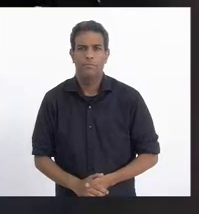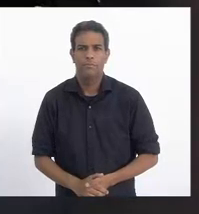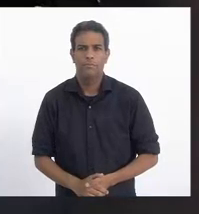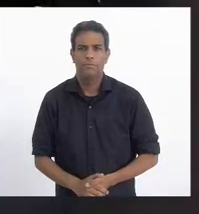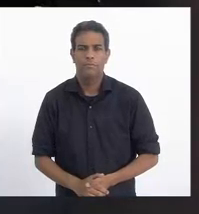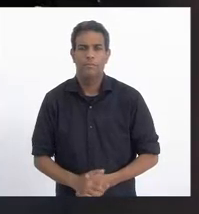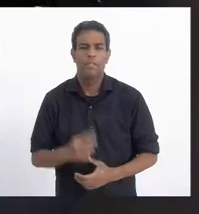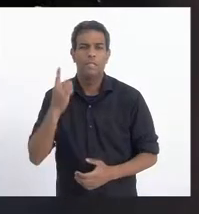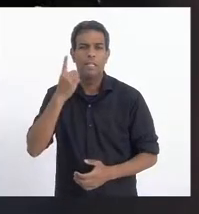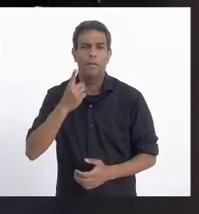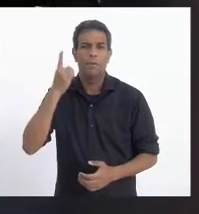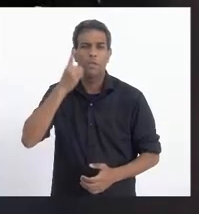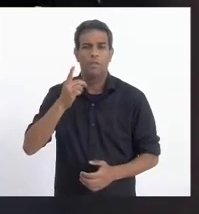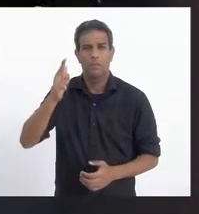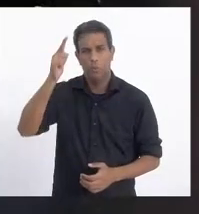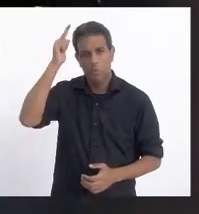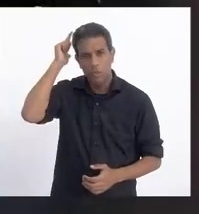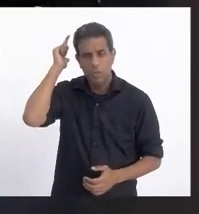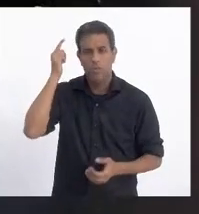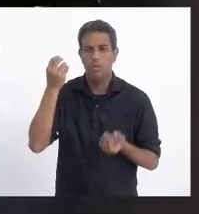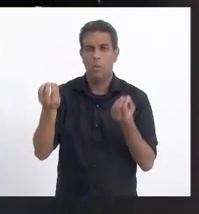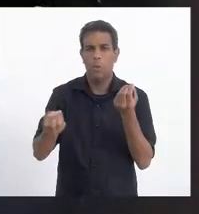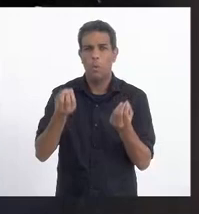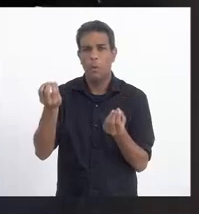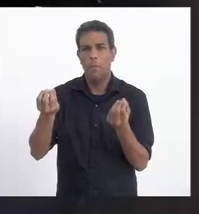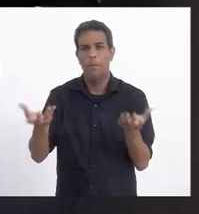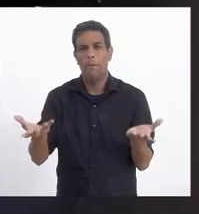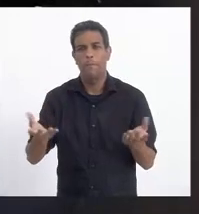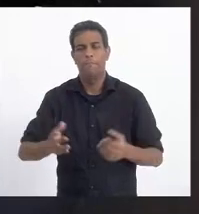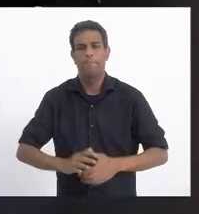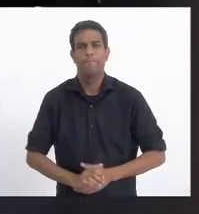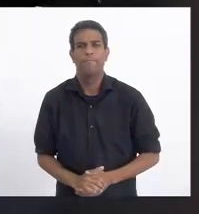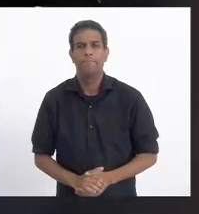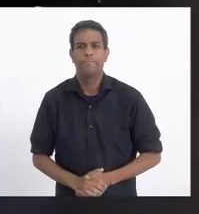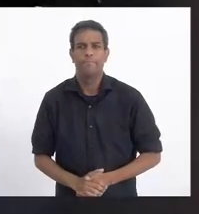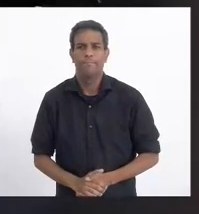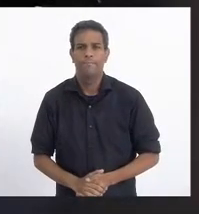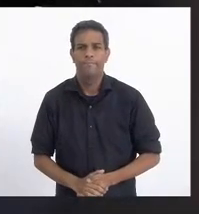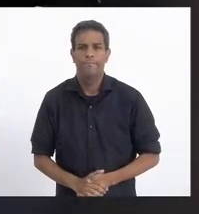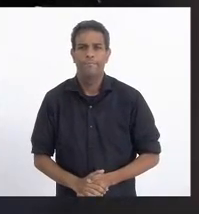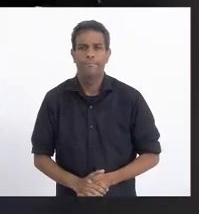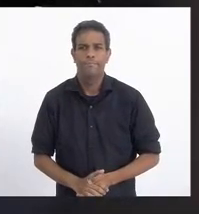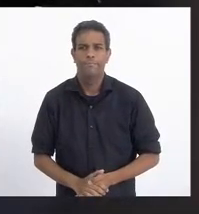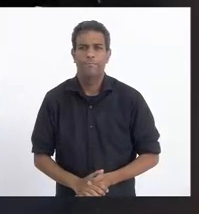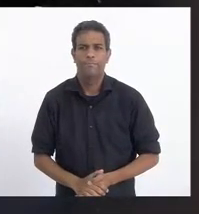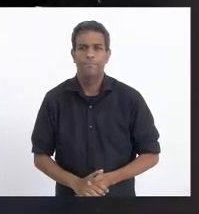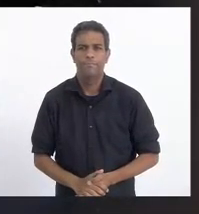os deputados Paulo para os A Tribuna E aí